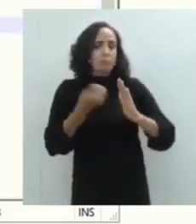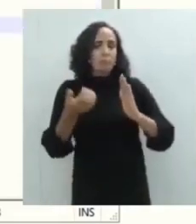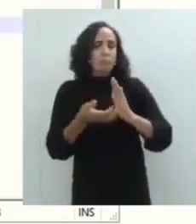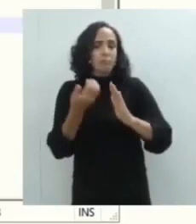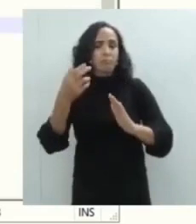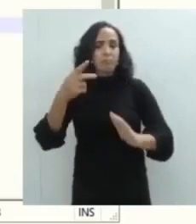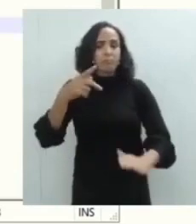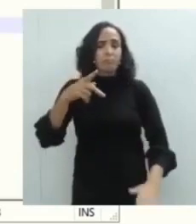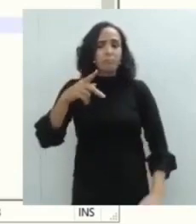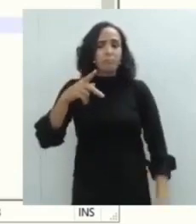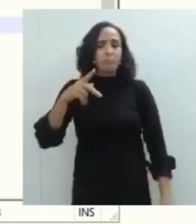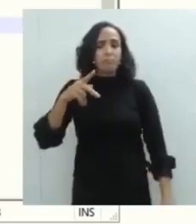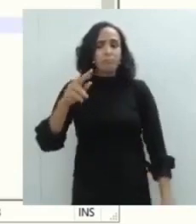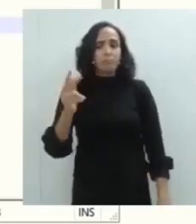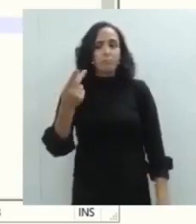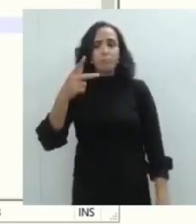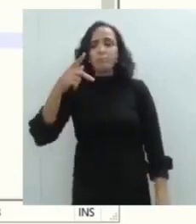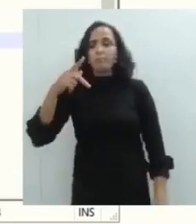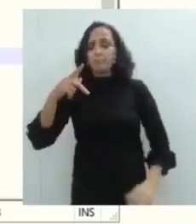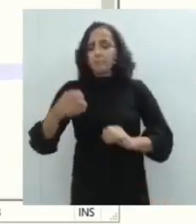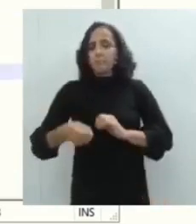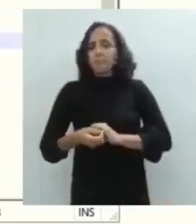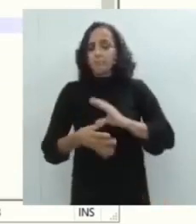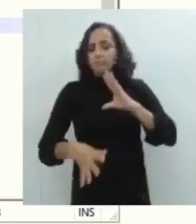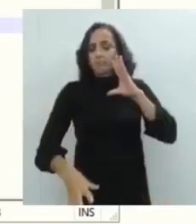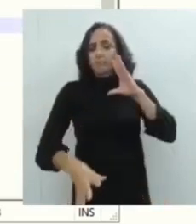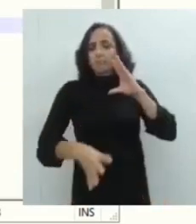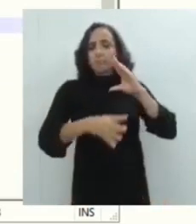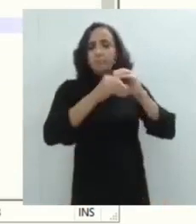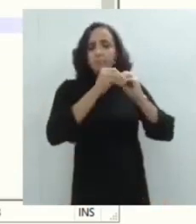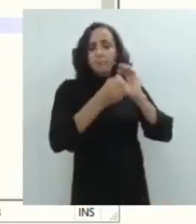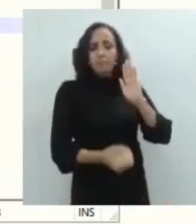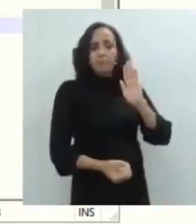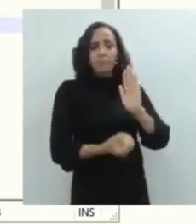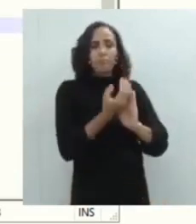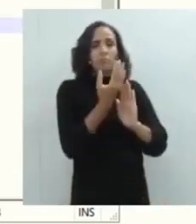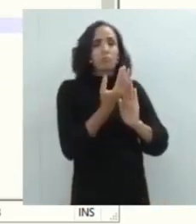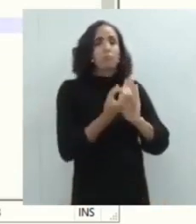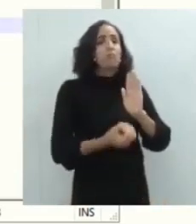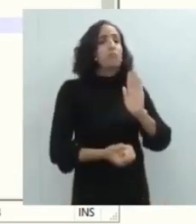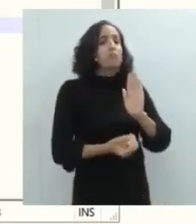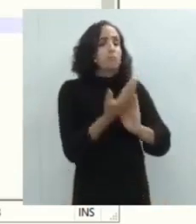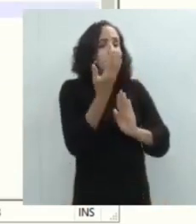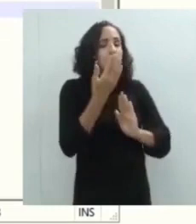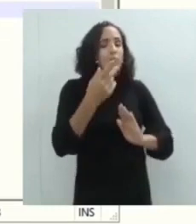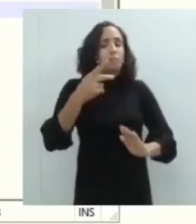nessa competência 5 a gente apenas inseriu o criar